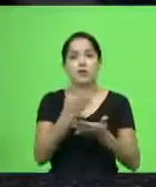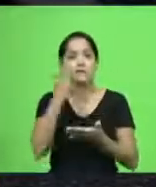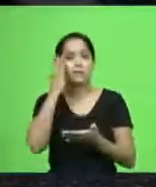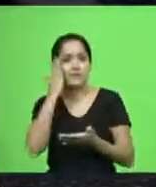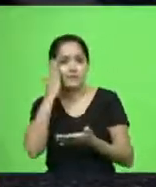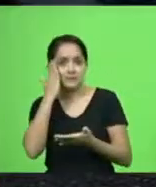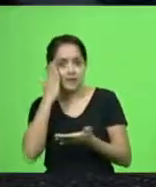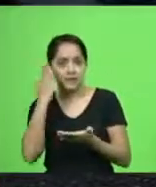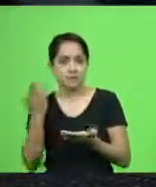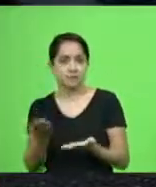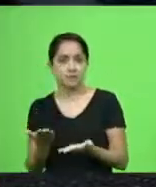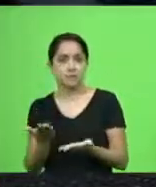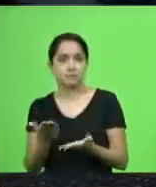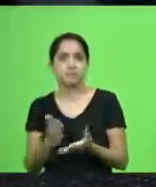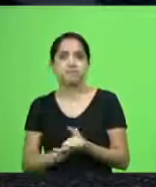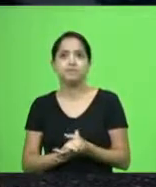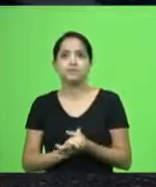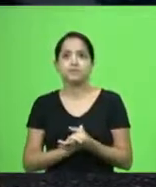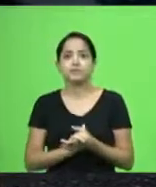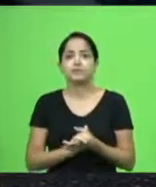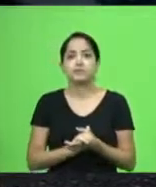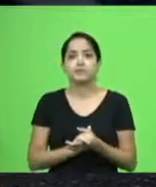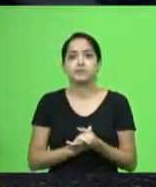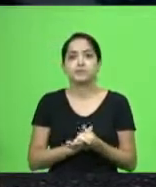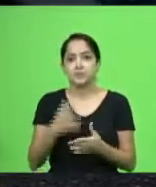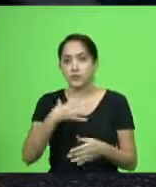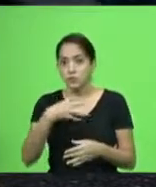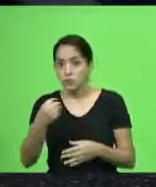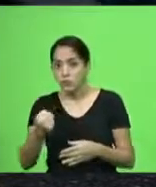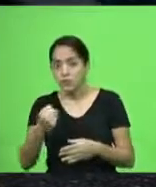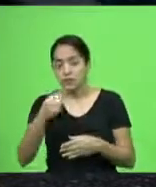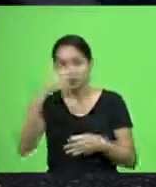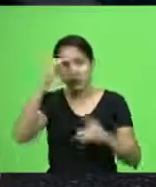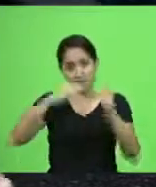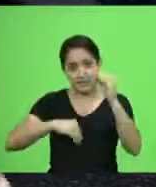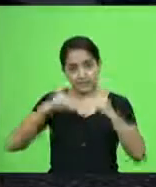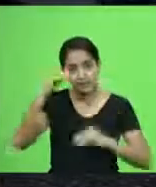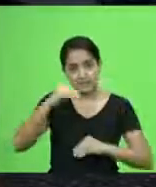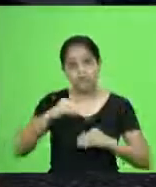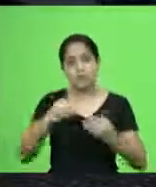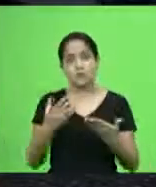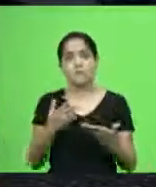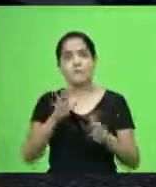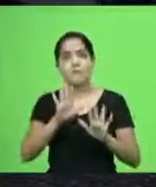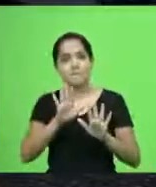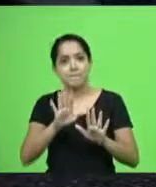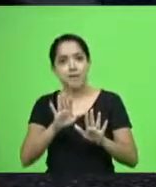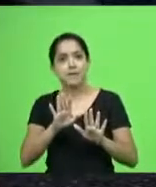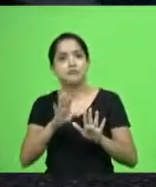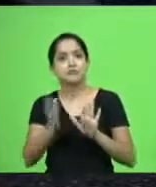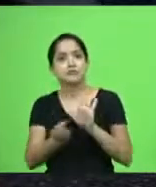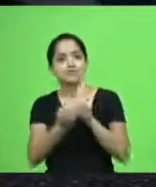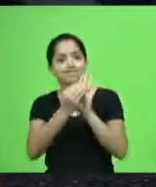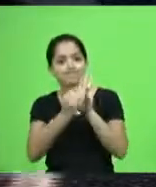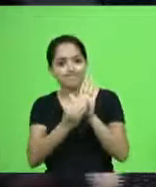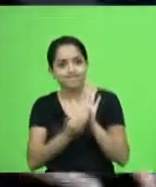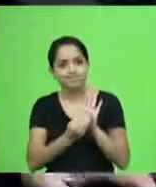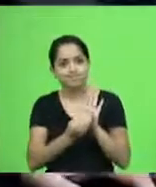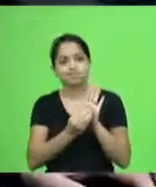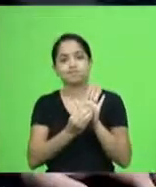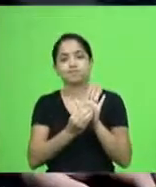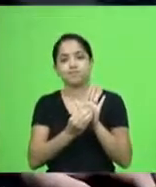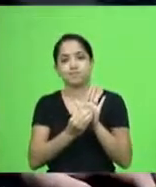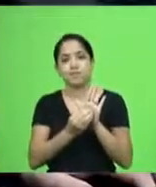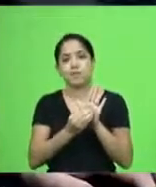nessa pauta, né, do suicídio, da depressão. Mas a gente quer encorpar, engrossar o caldo dessa luta que é tão nobre